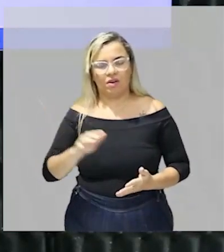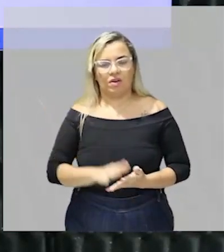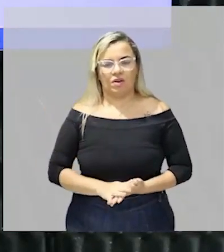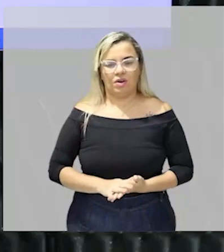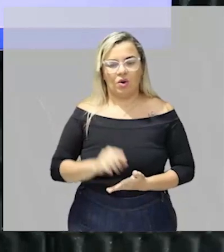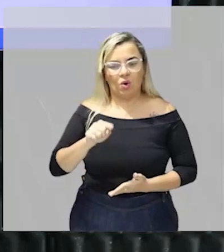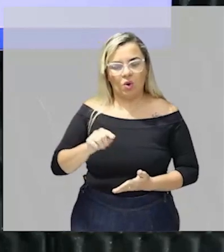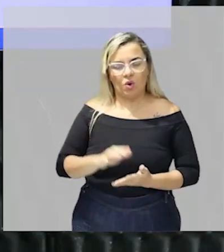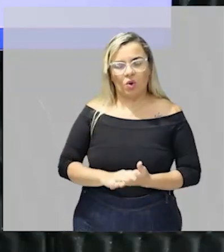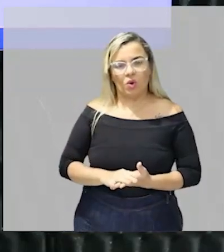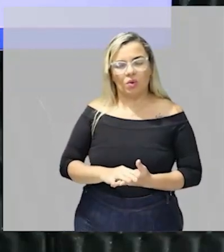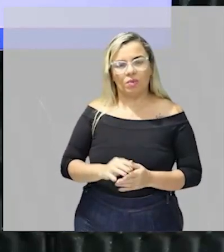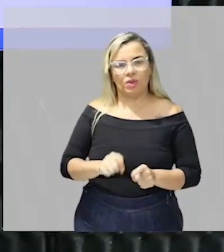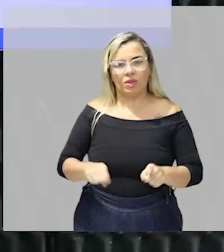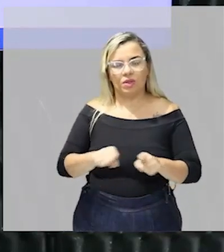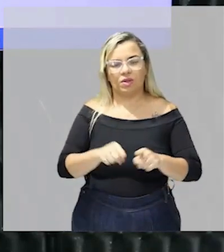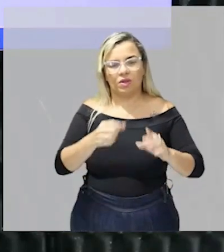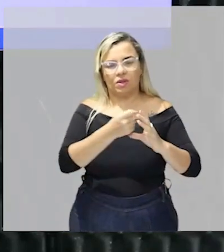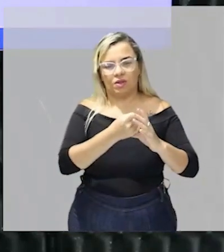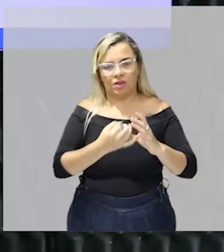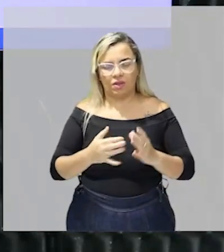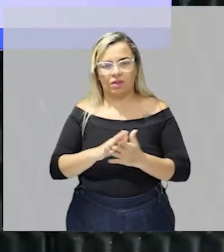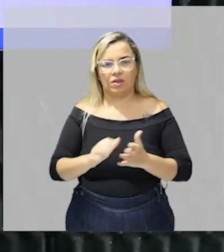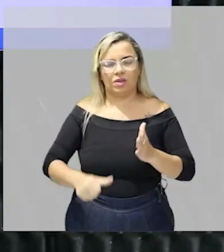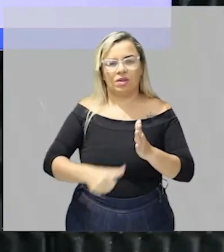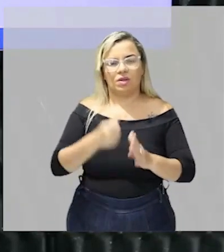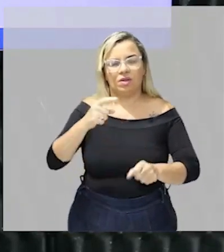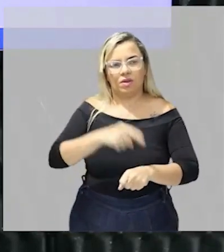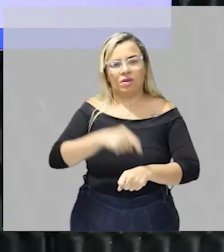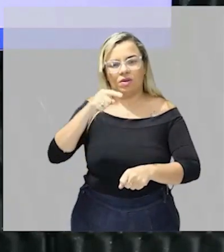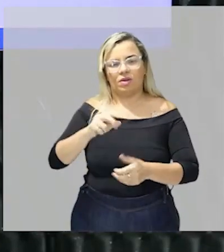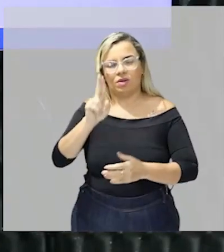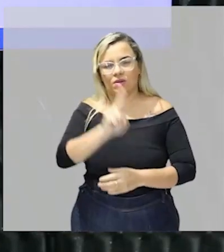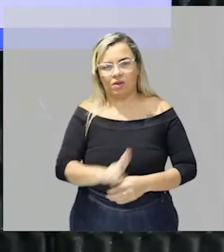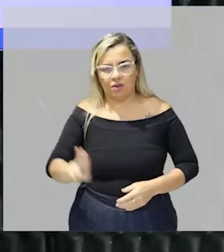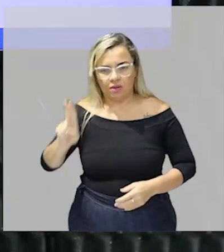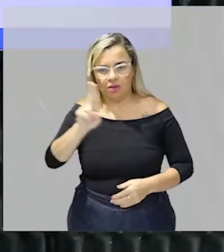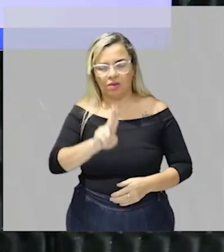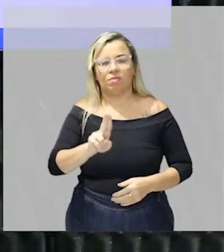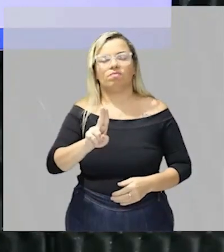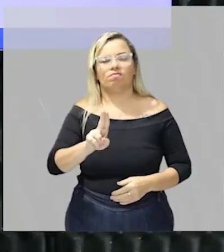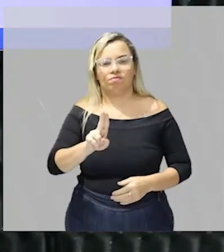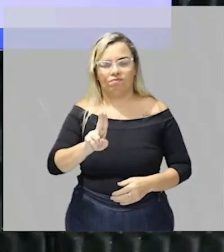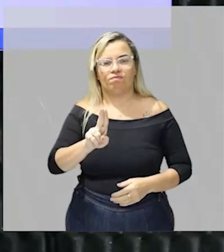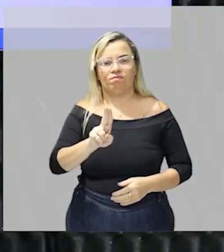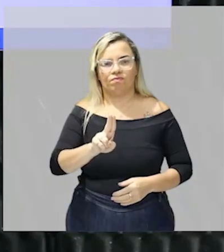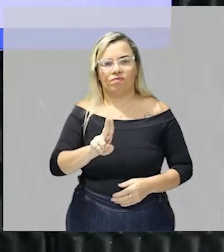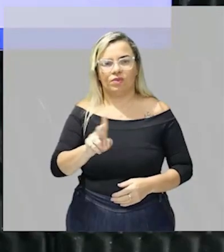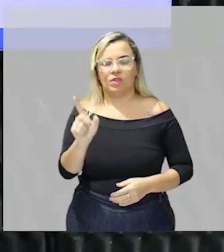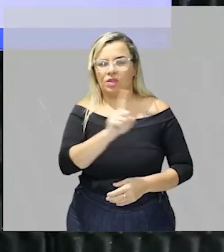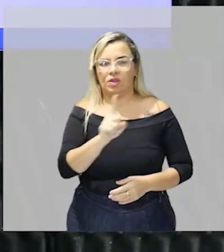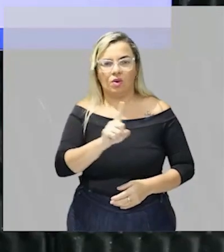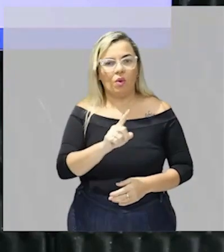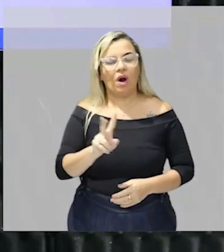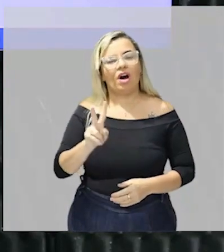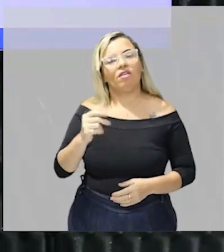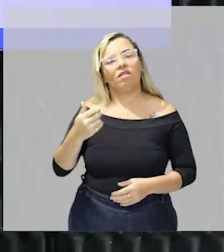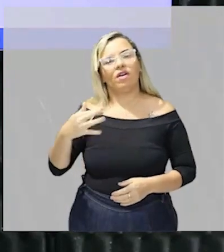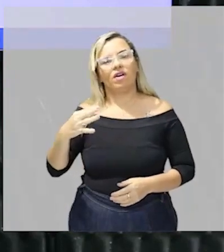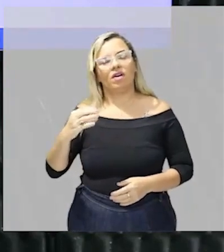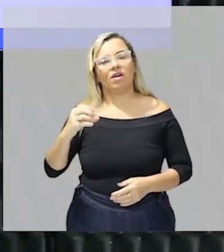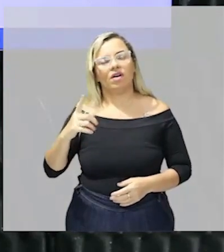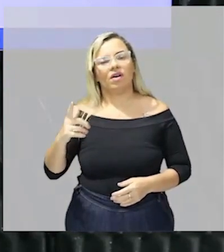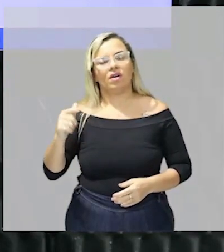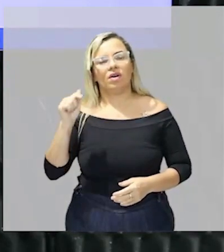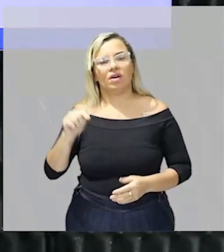primeiro momento, essas diferenças numéricas são utilizadas, eles utilizam, no primeiro momento, não a varíola, e